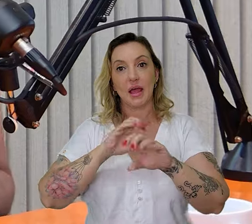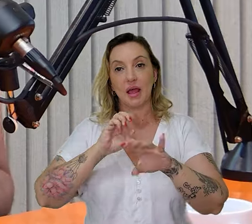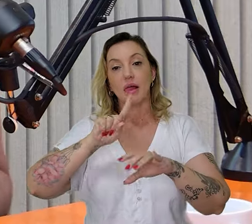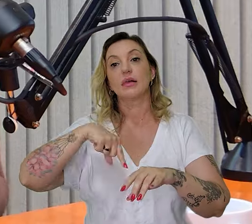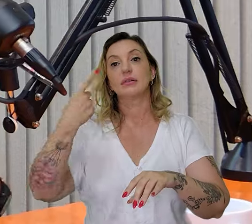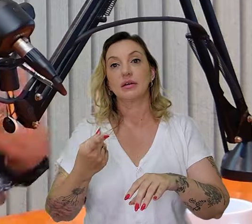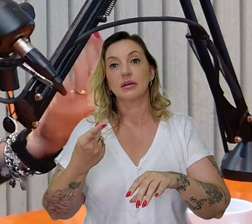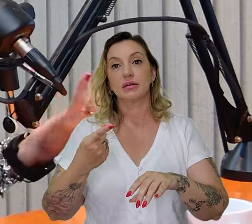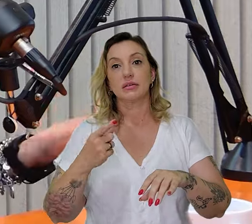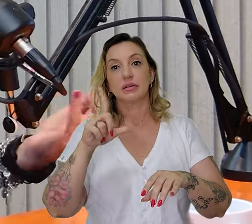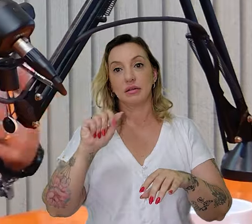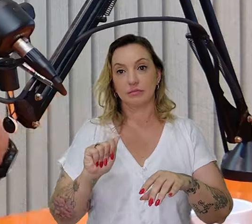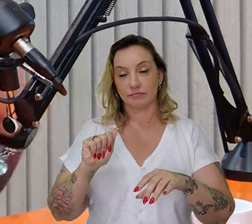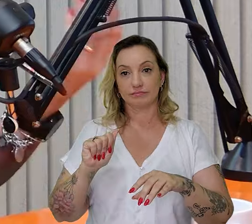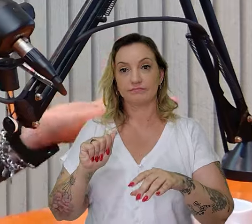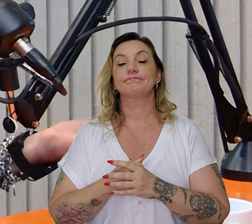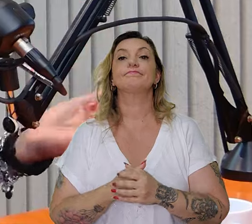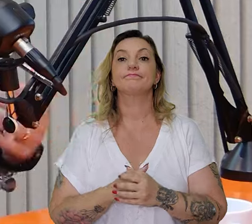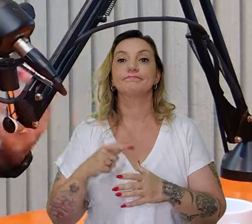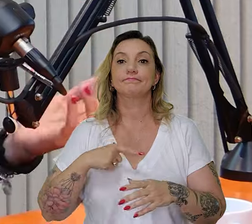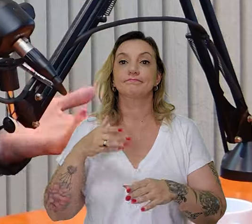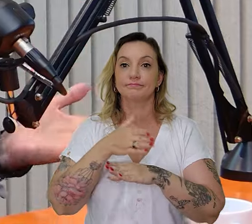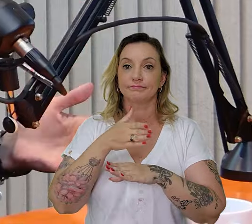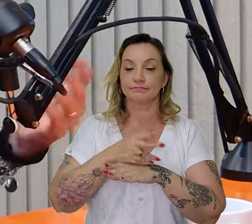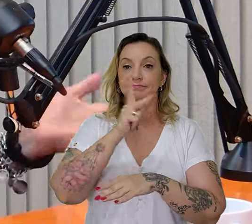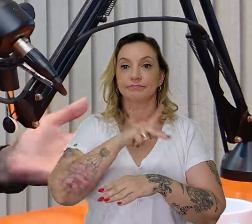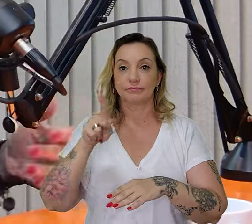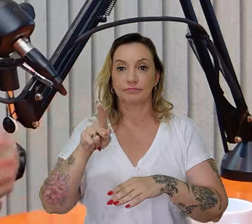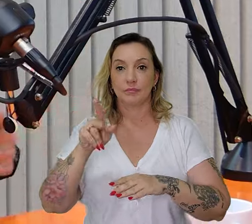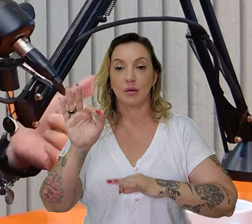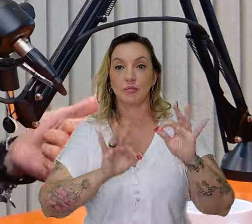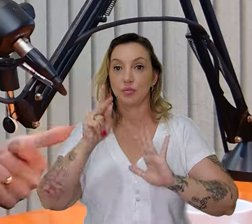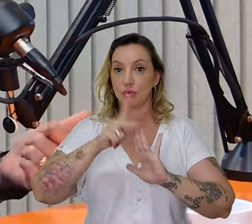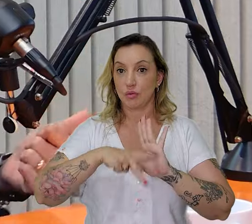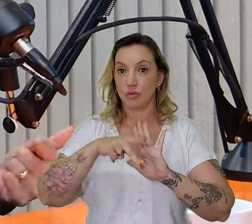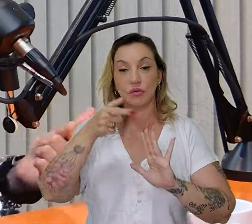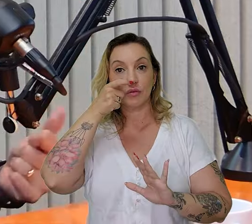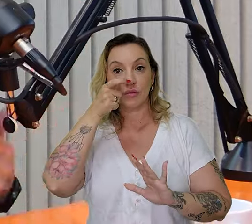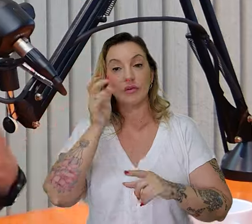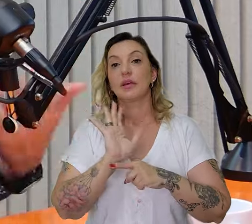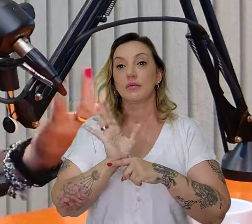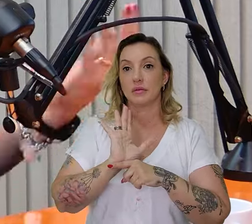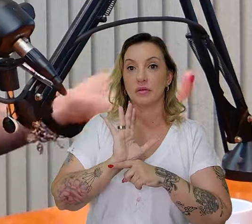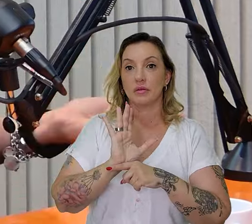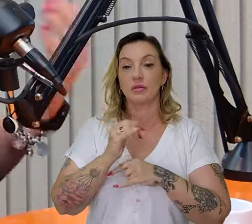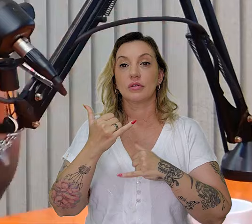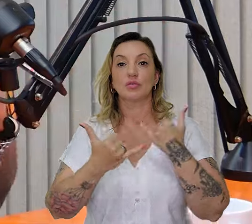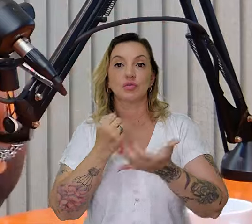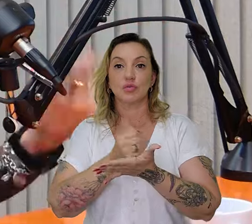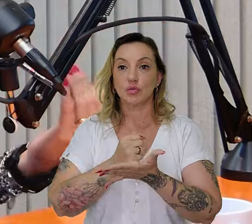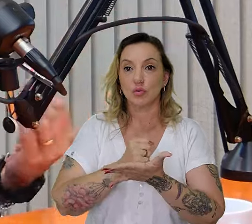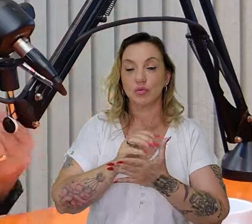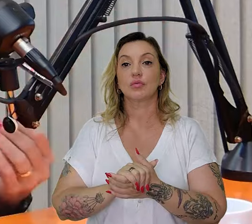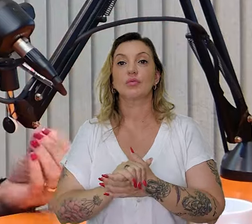tem professores que participam dos projetos que a gente assiste no cinema dos jogos que a gente joga e porque como é que eles dão aula